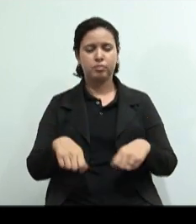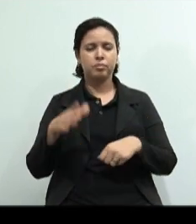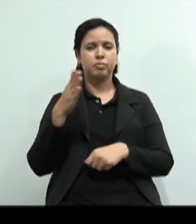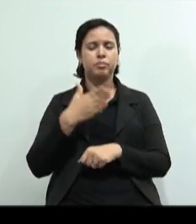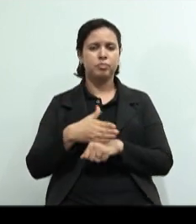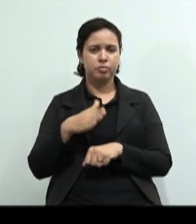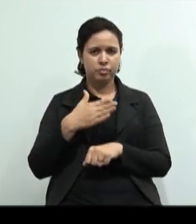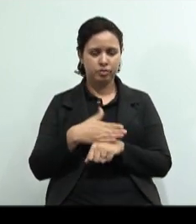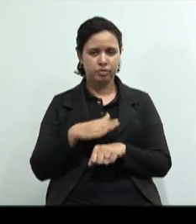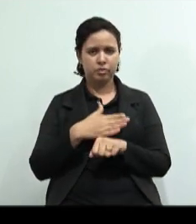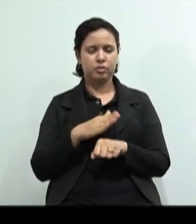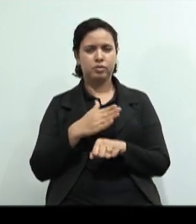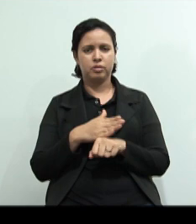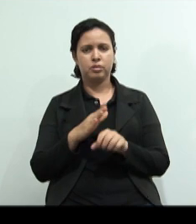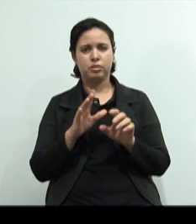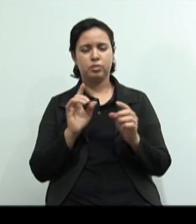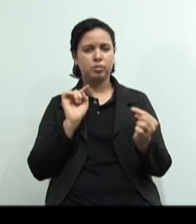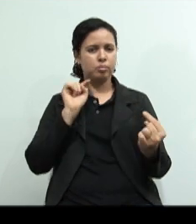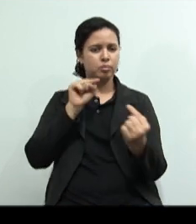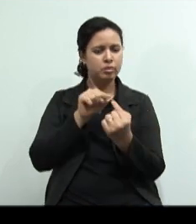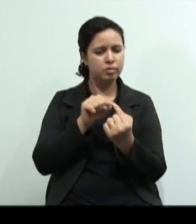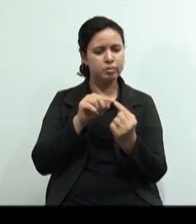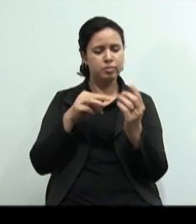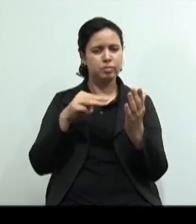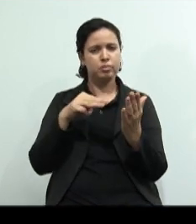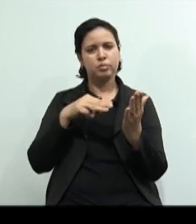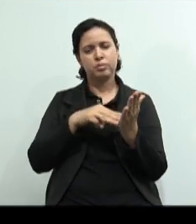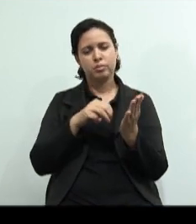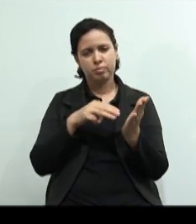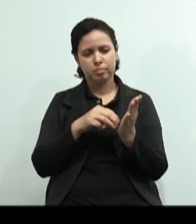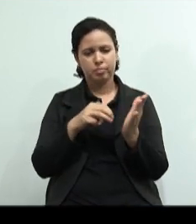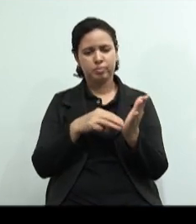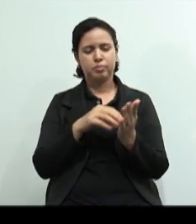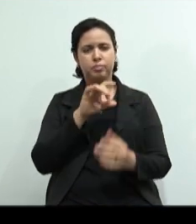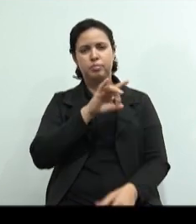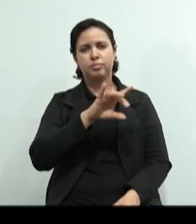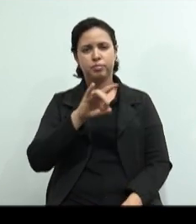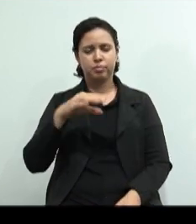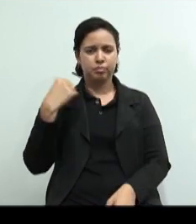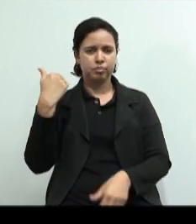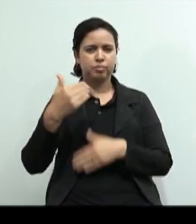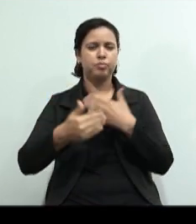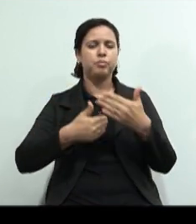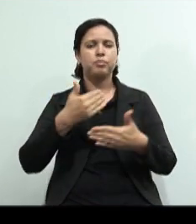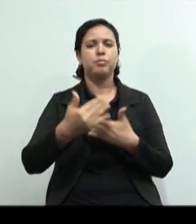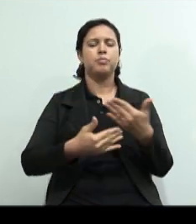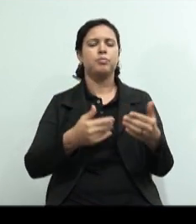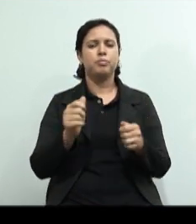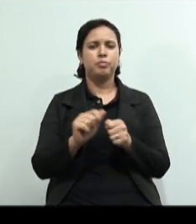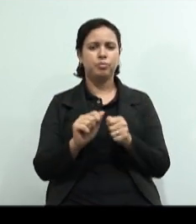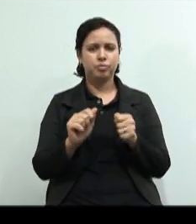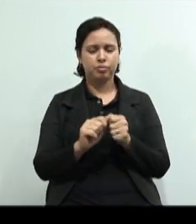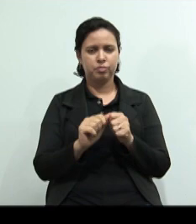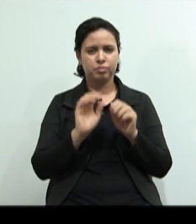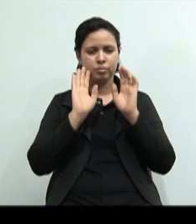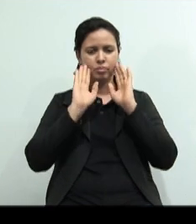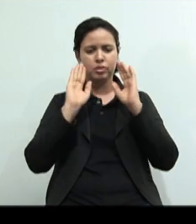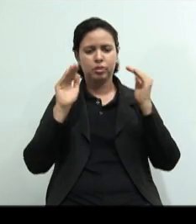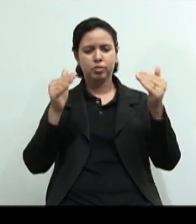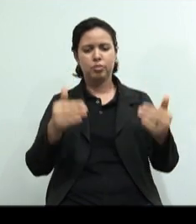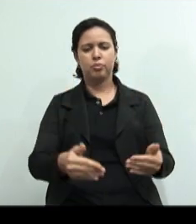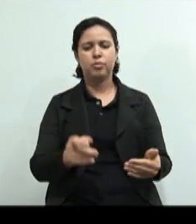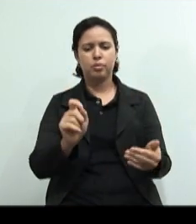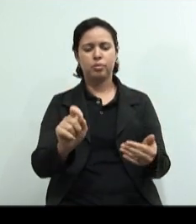treinamentos de acordo com o método. Cada processo é realizado conforme o que